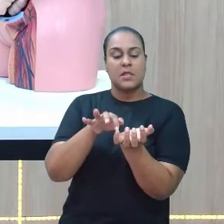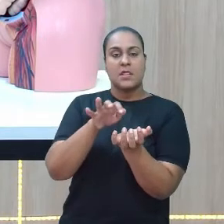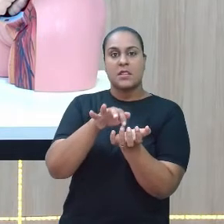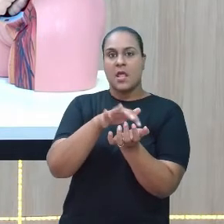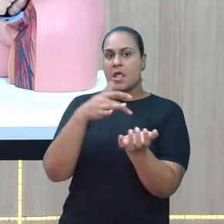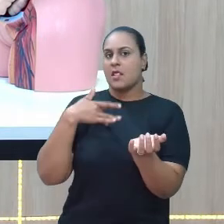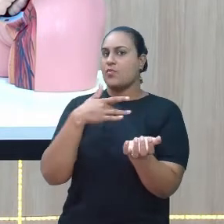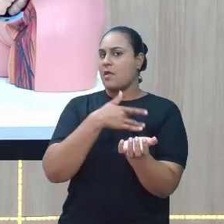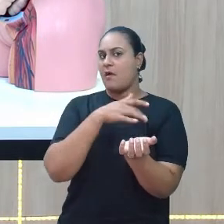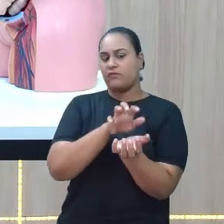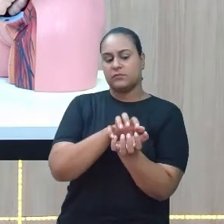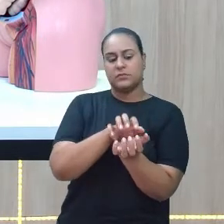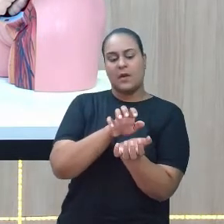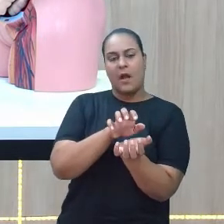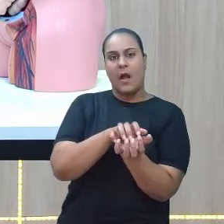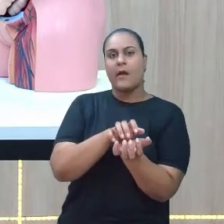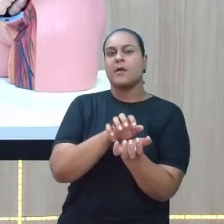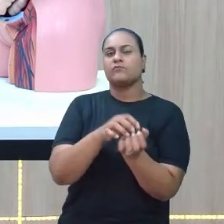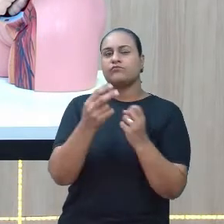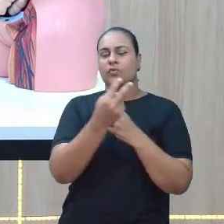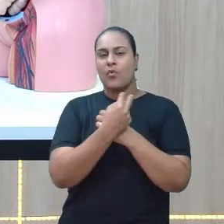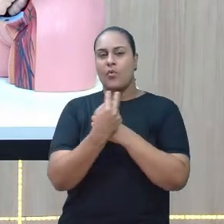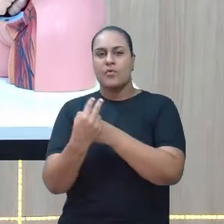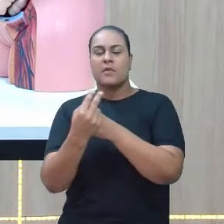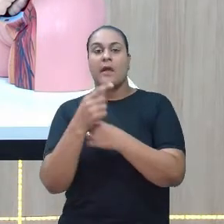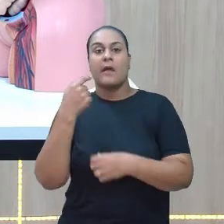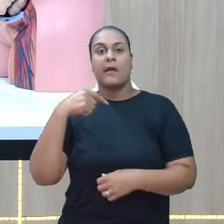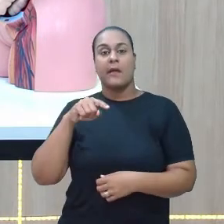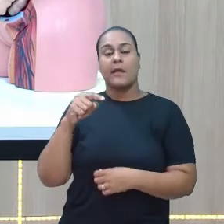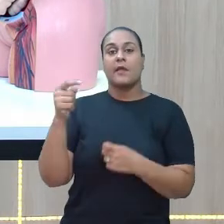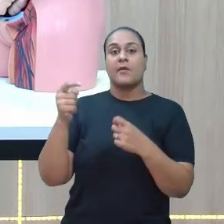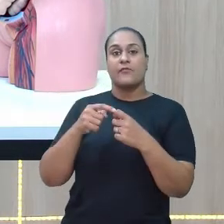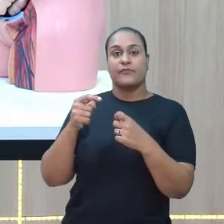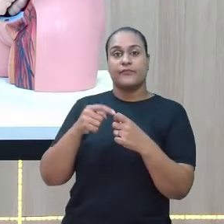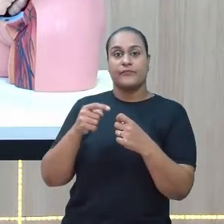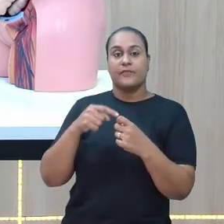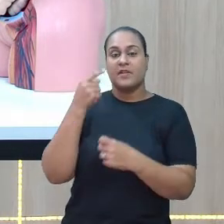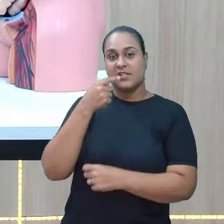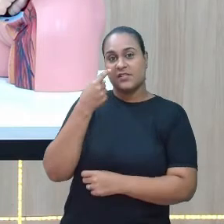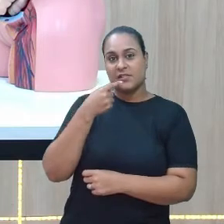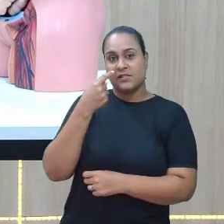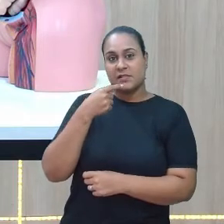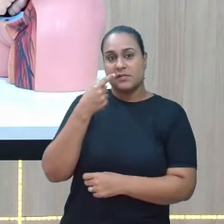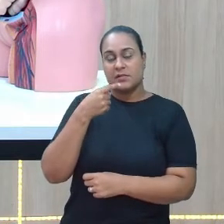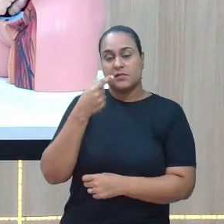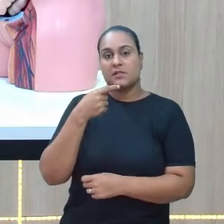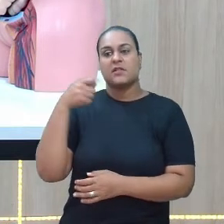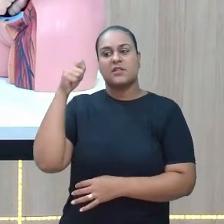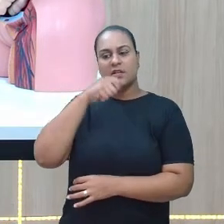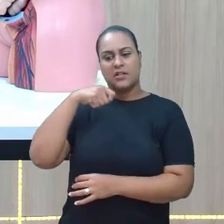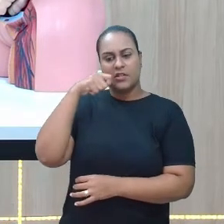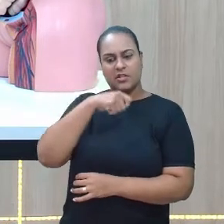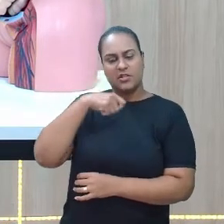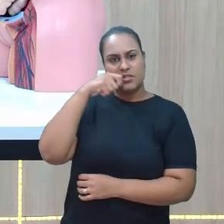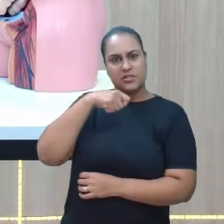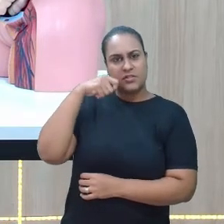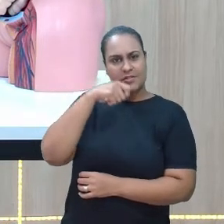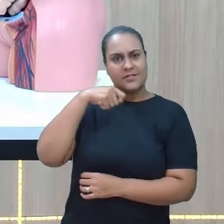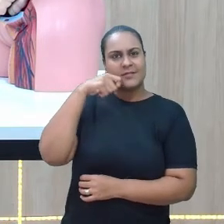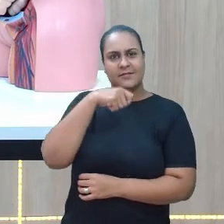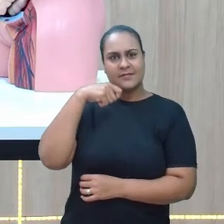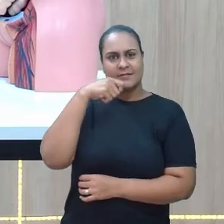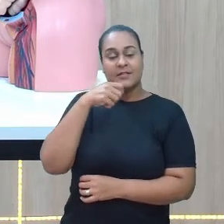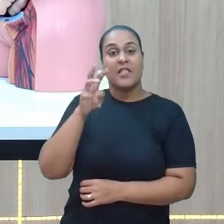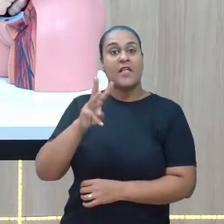saudáveis. Então, precisamos cuidar, ir ao dentista regularmente e fazer uma boa escovação, no